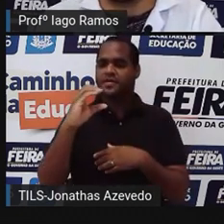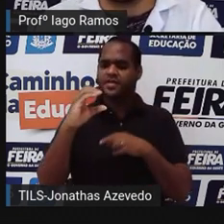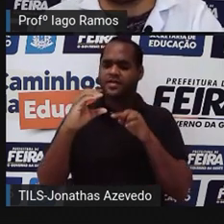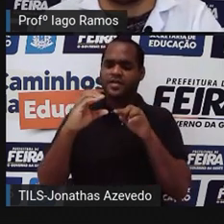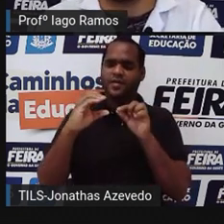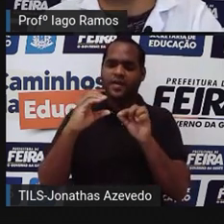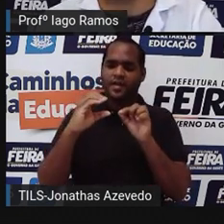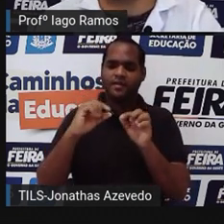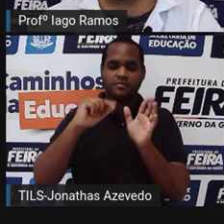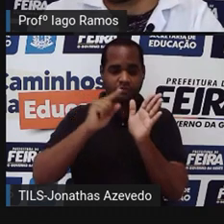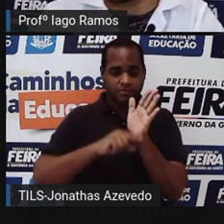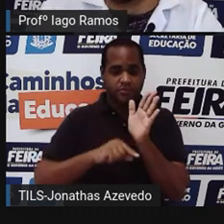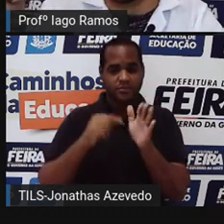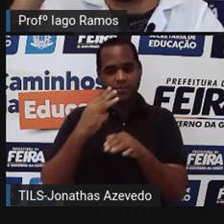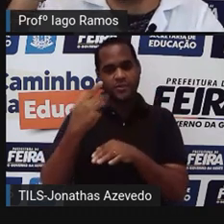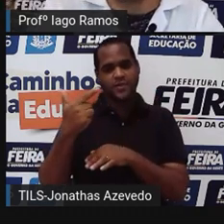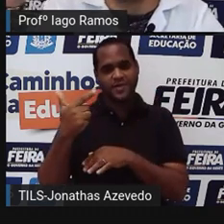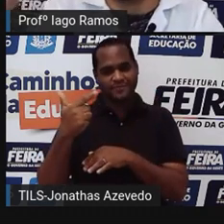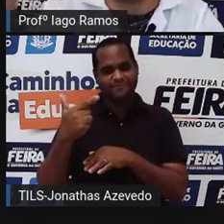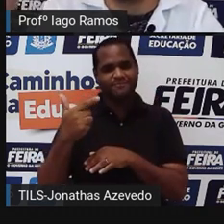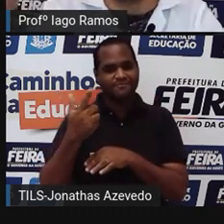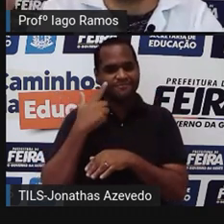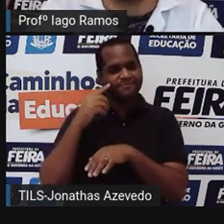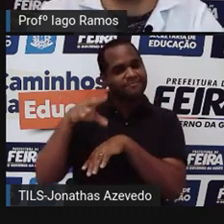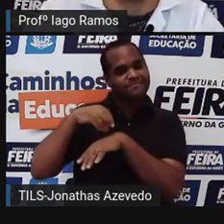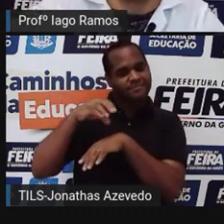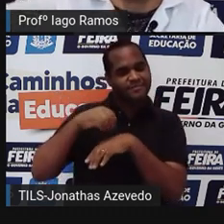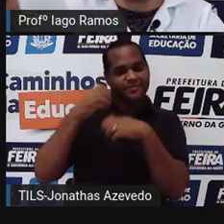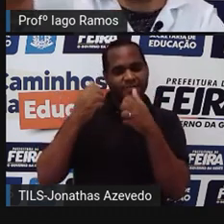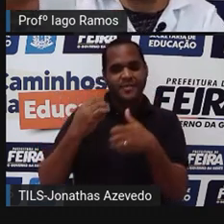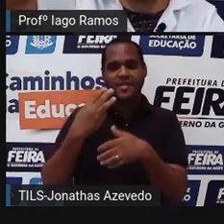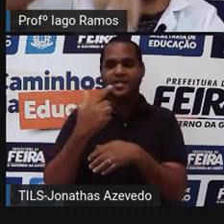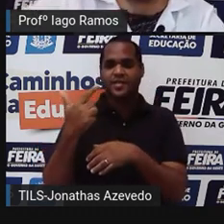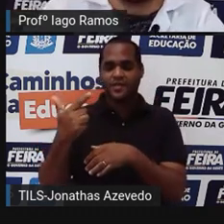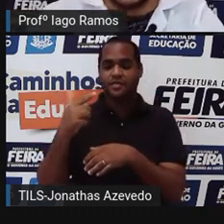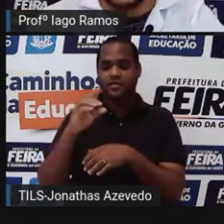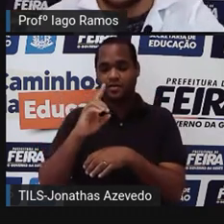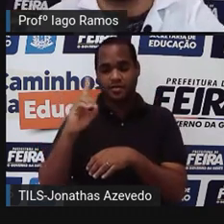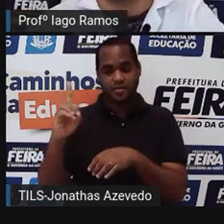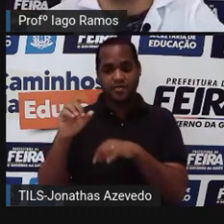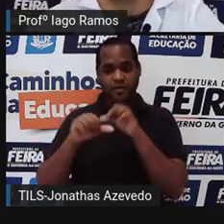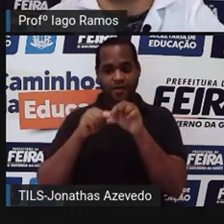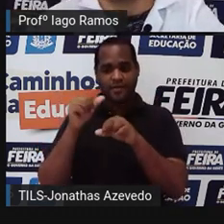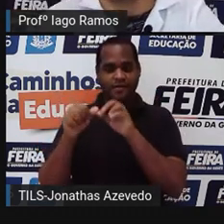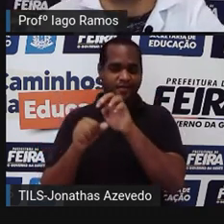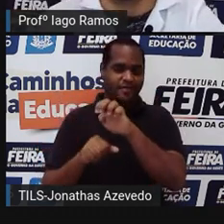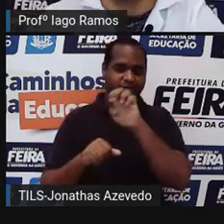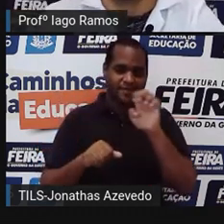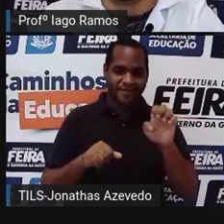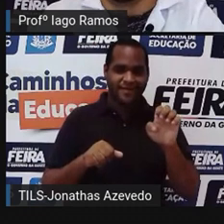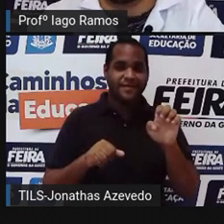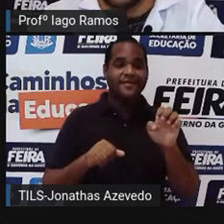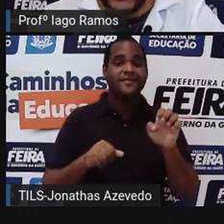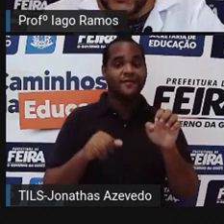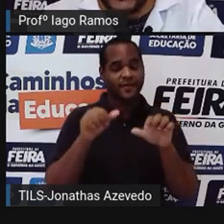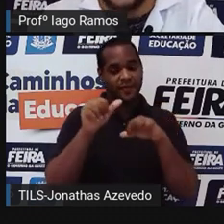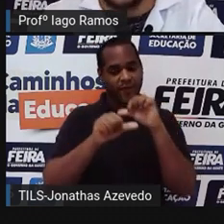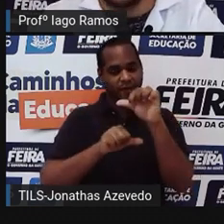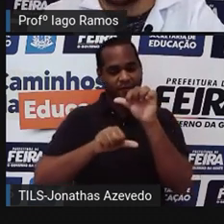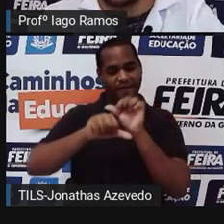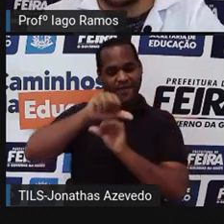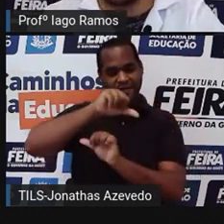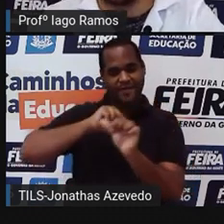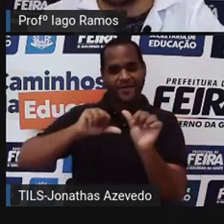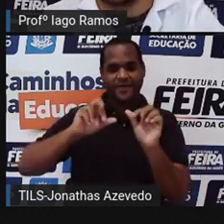é menos 32, porque se eu pego aquele 32 do lado direito e jogo para o lado esquerdo, ele vem, né, o oposto, ele